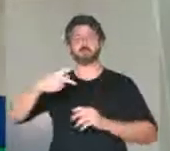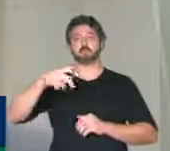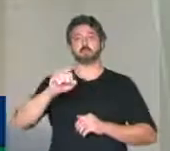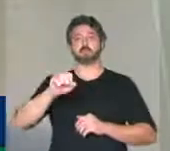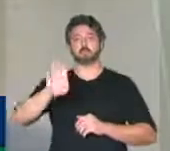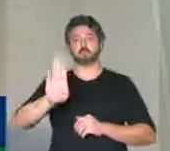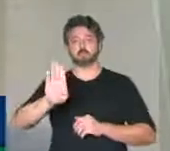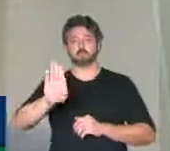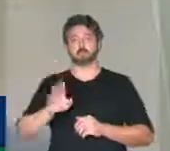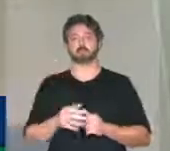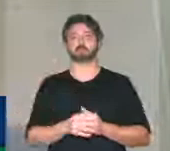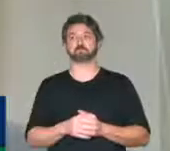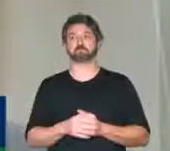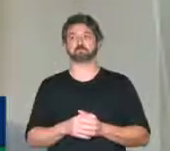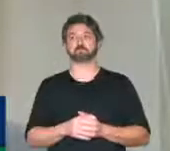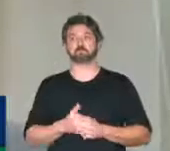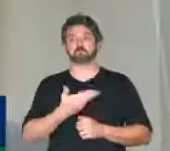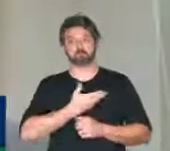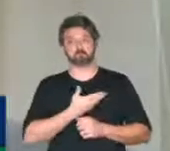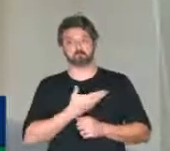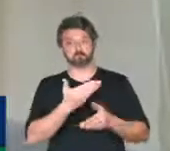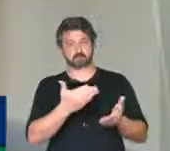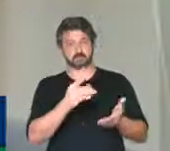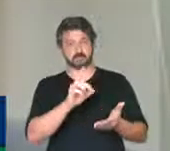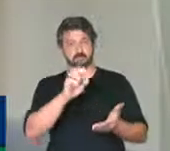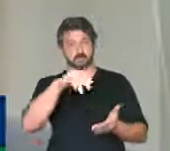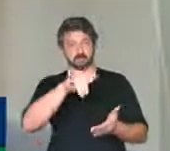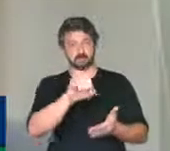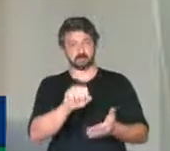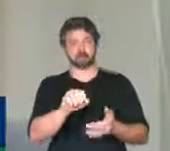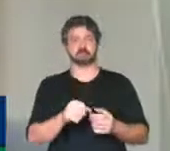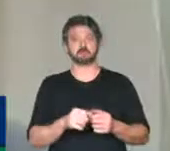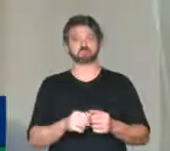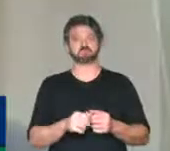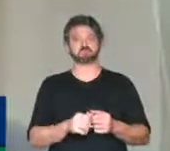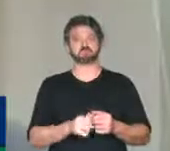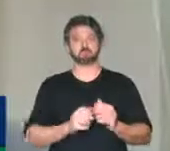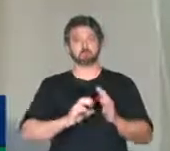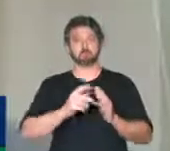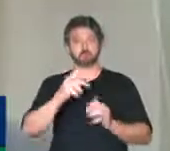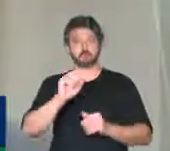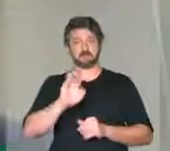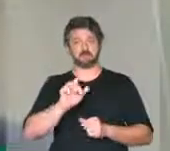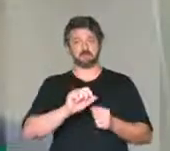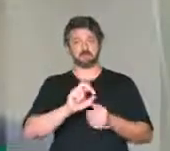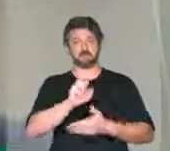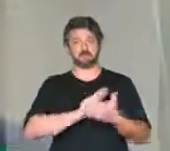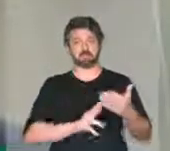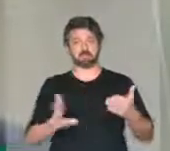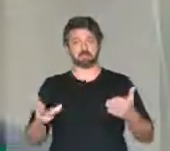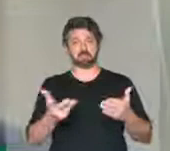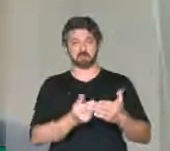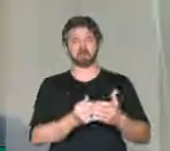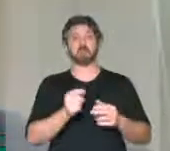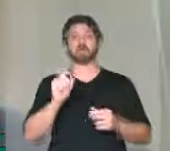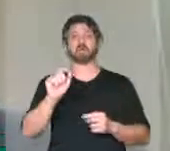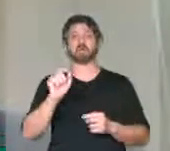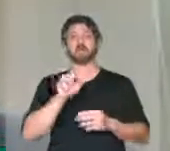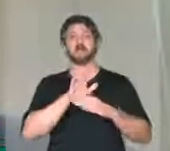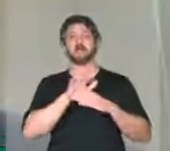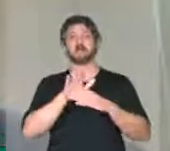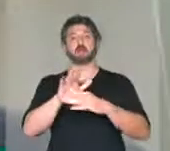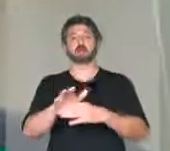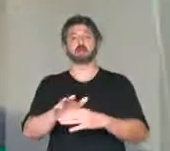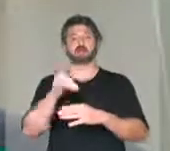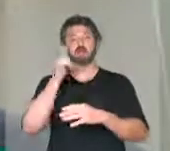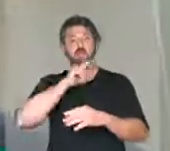vez, meu querido colega Denis, cumpre o seu papel no parlamento, que é exatamente de contribuir